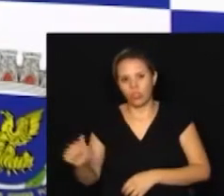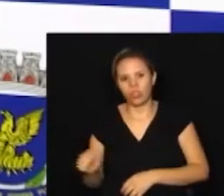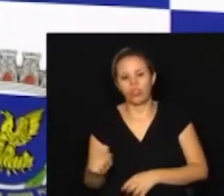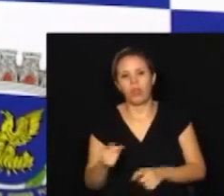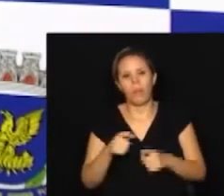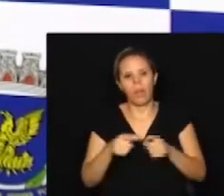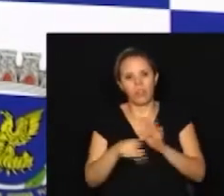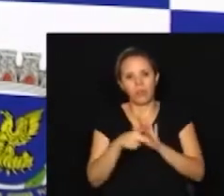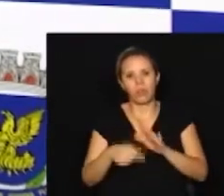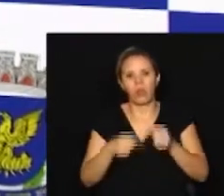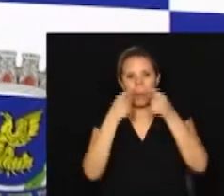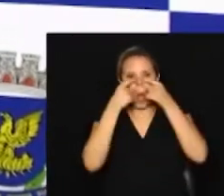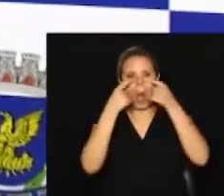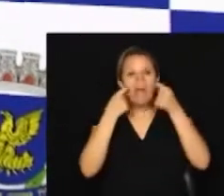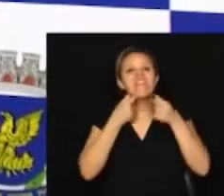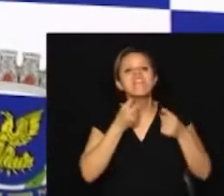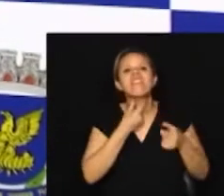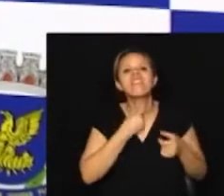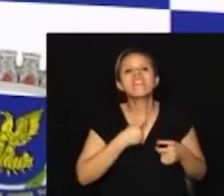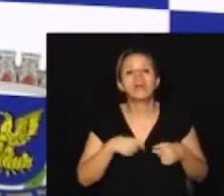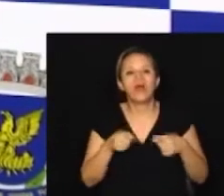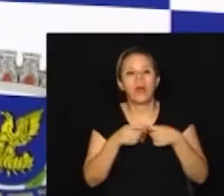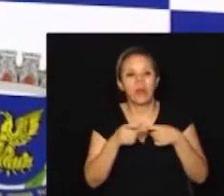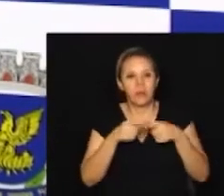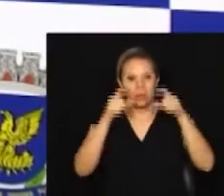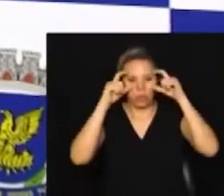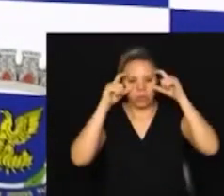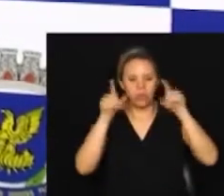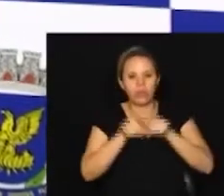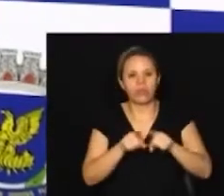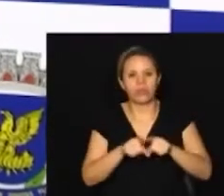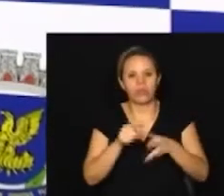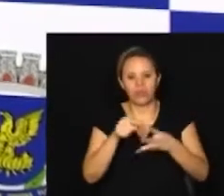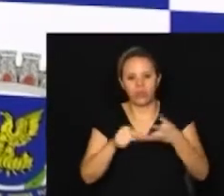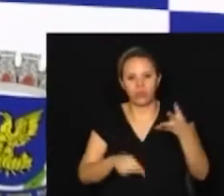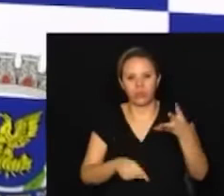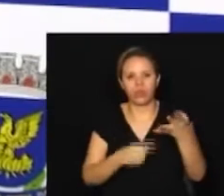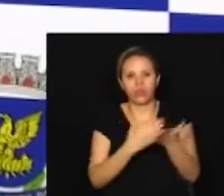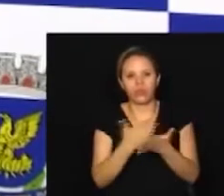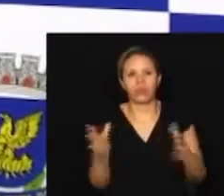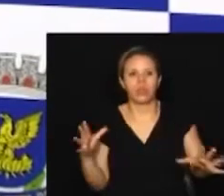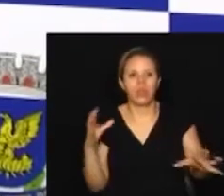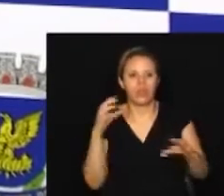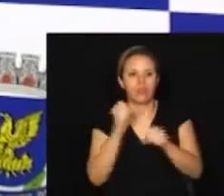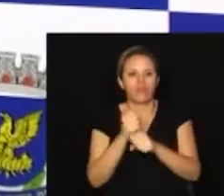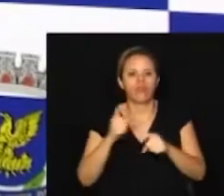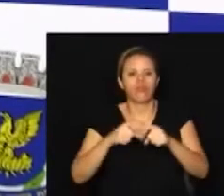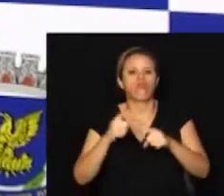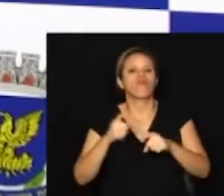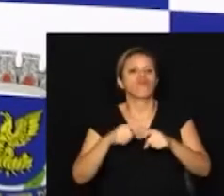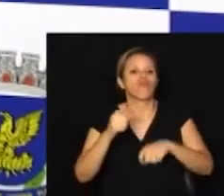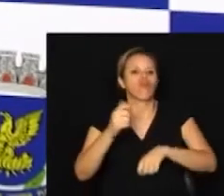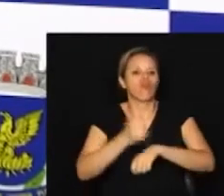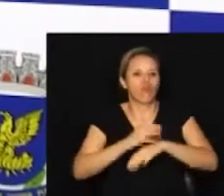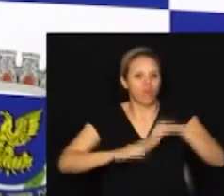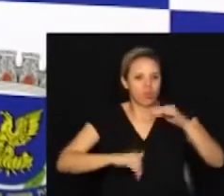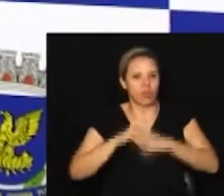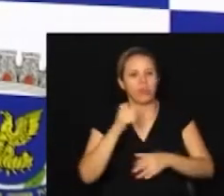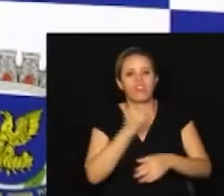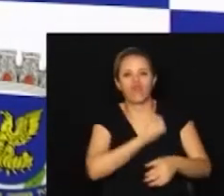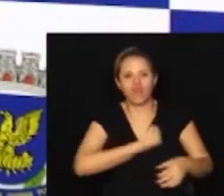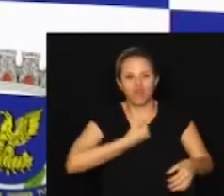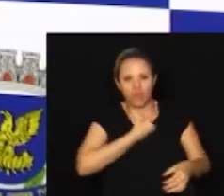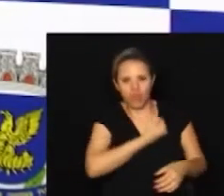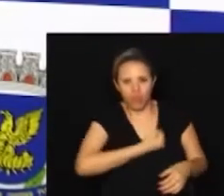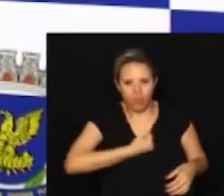otorrino e oftalmo. São essas 4 que começam, mas ao todo, e também exames de ultrassom. A gente